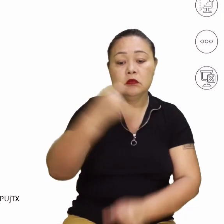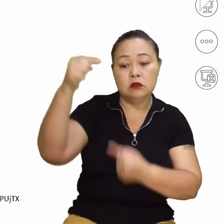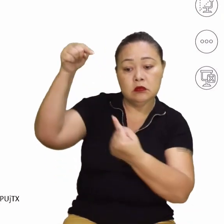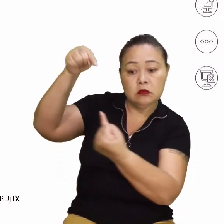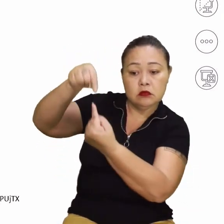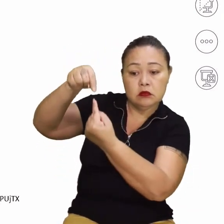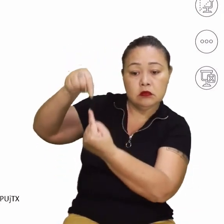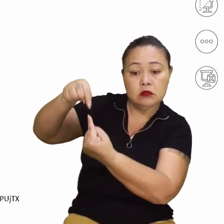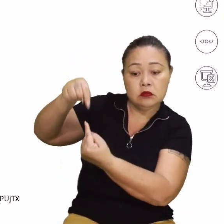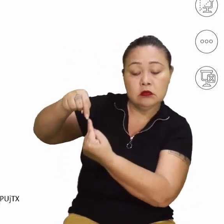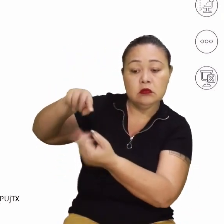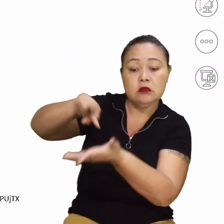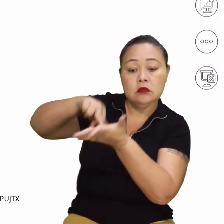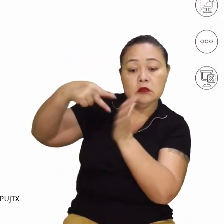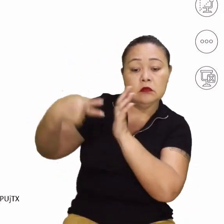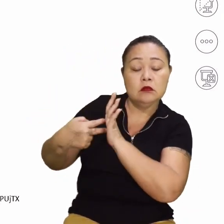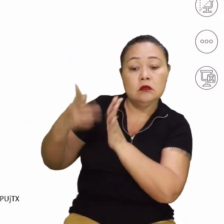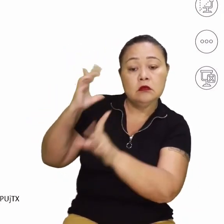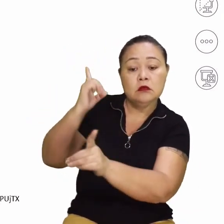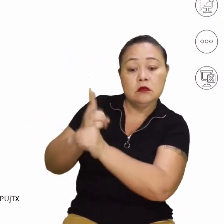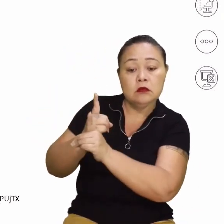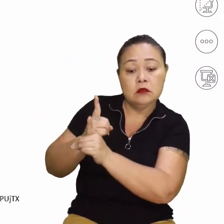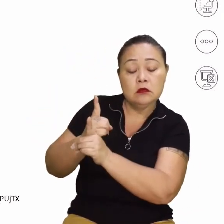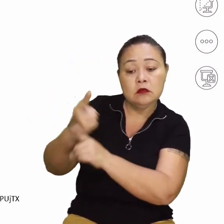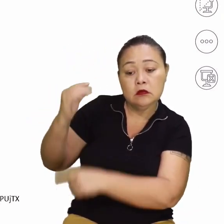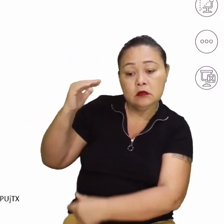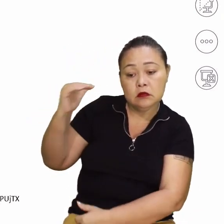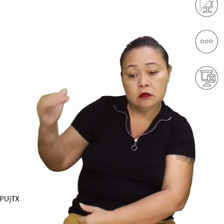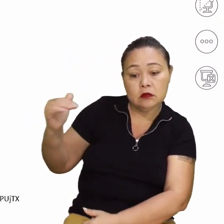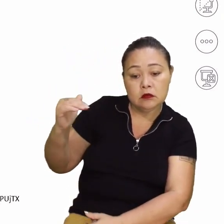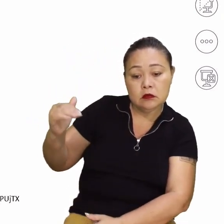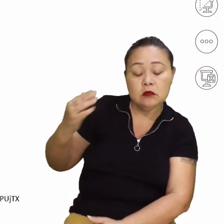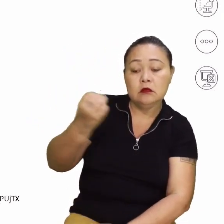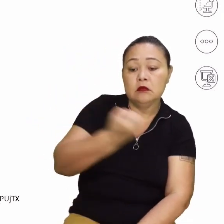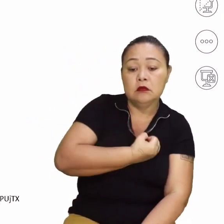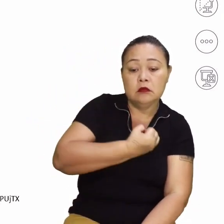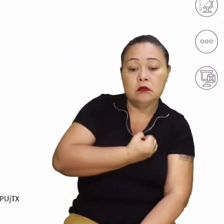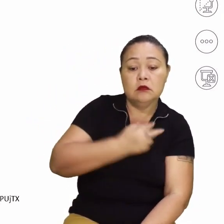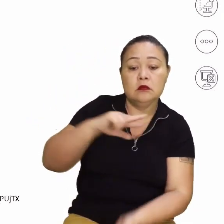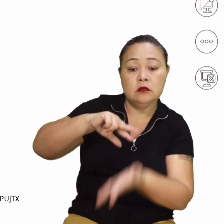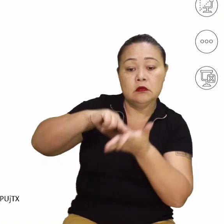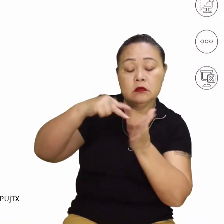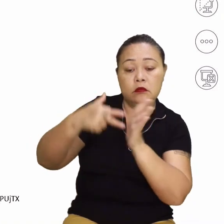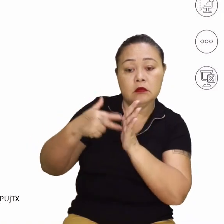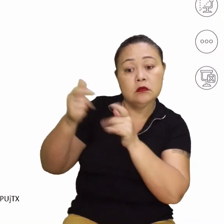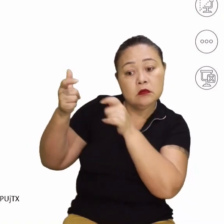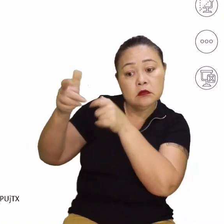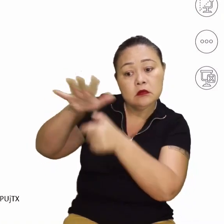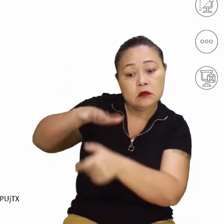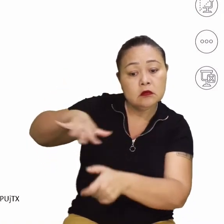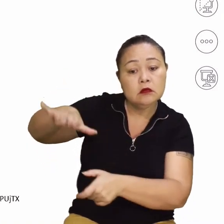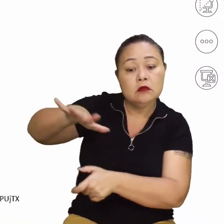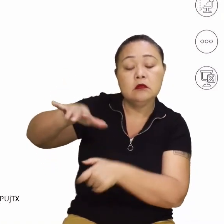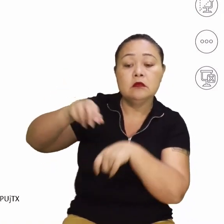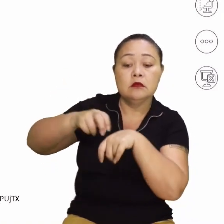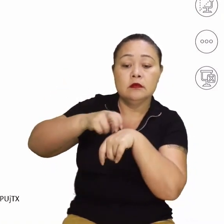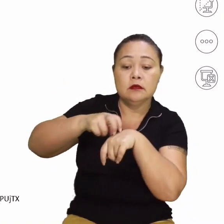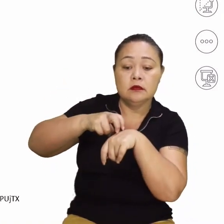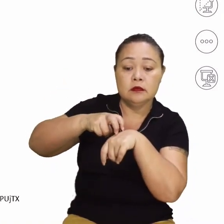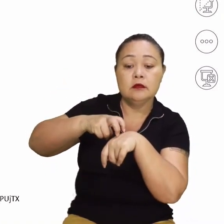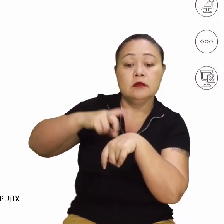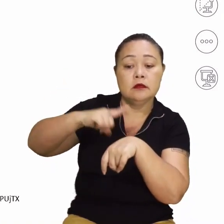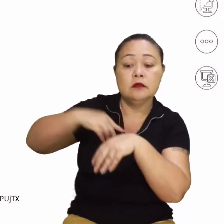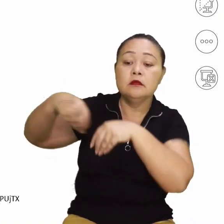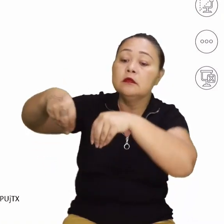cada número significa você vai ver aí a legenda cada número significa que aquela região em verde